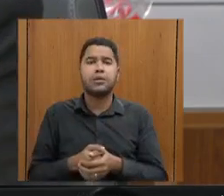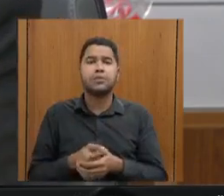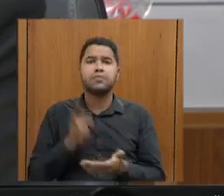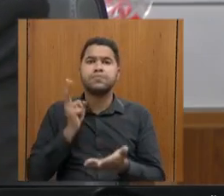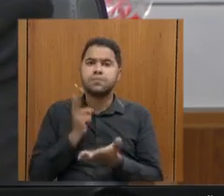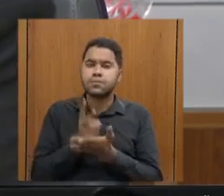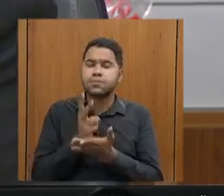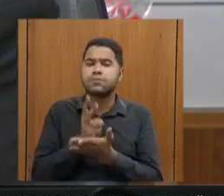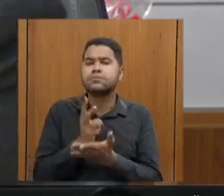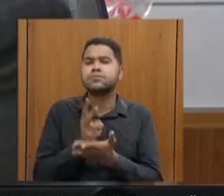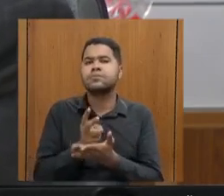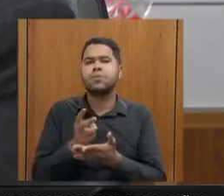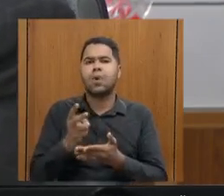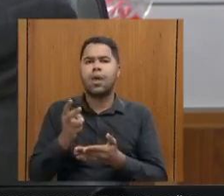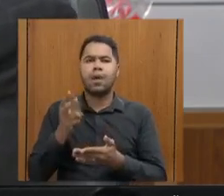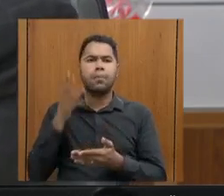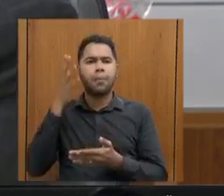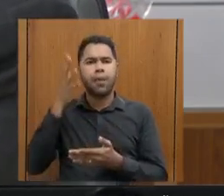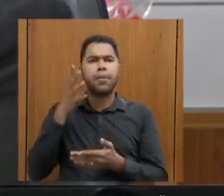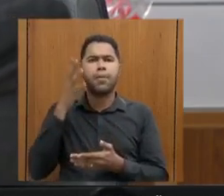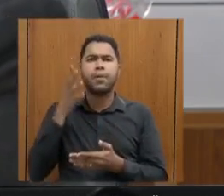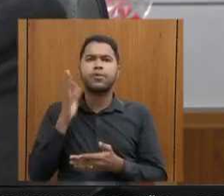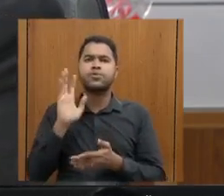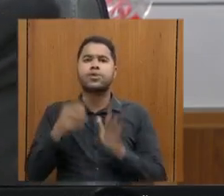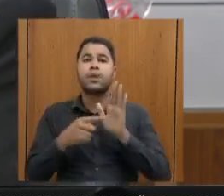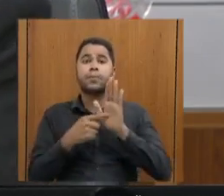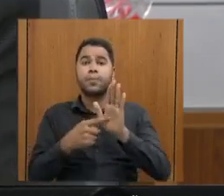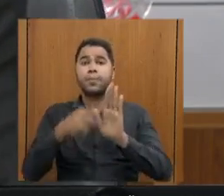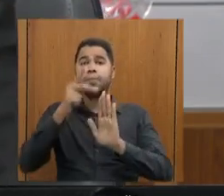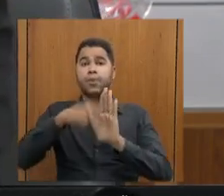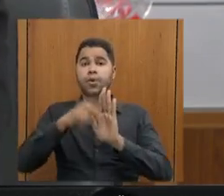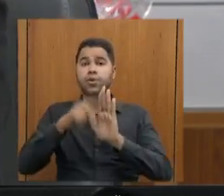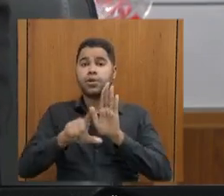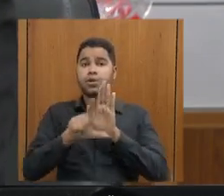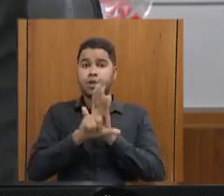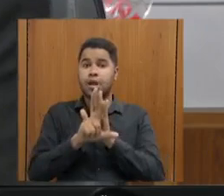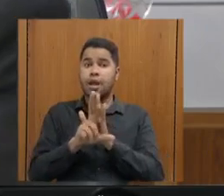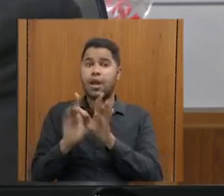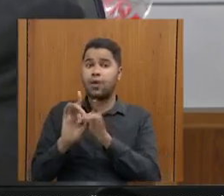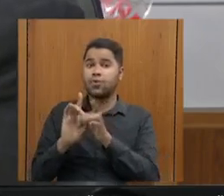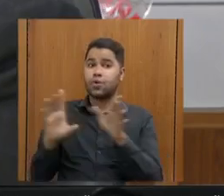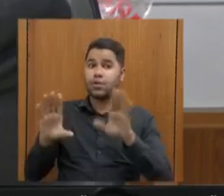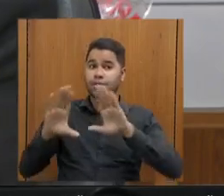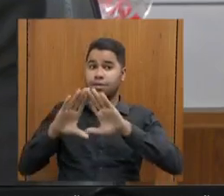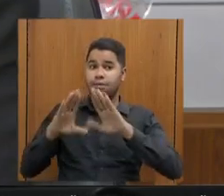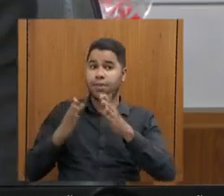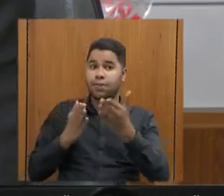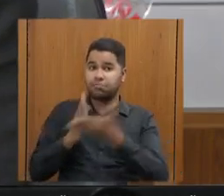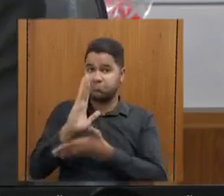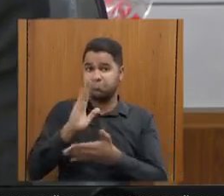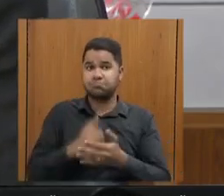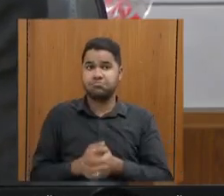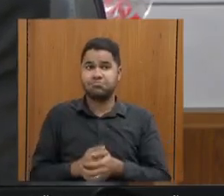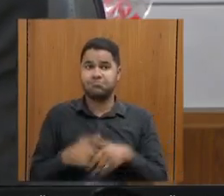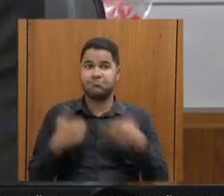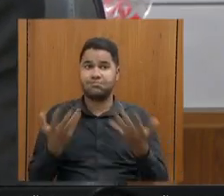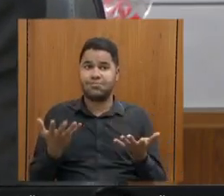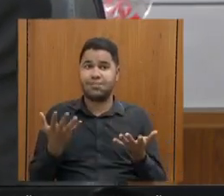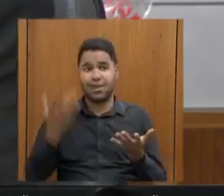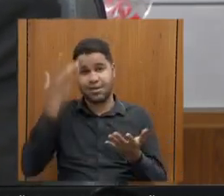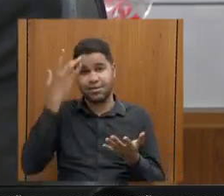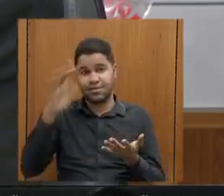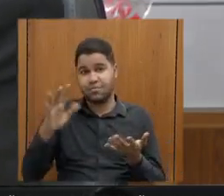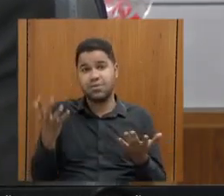falou que fora fazer naquilo discurso não já apresentei projeto de lei autorizando a gente vai fazer isso mas me parece que ela não sei